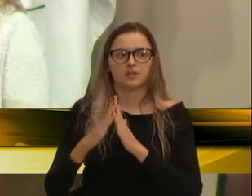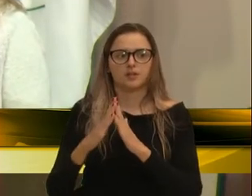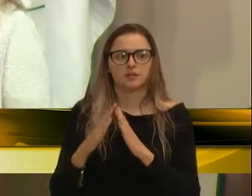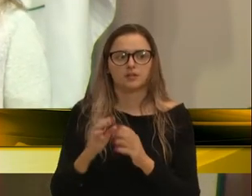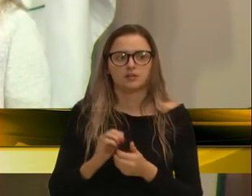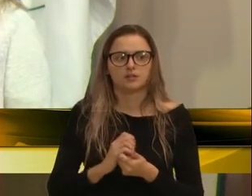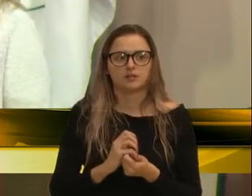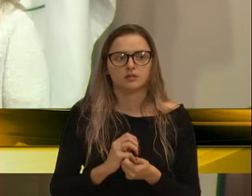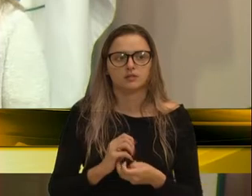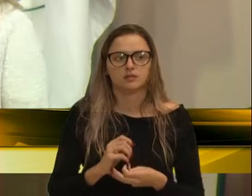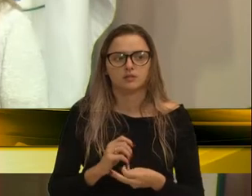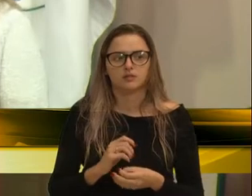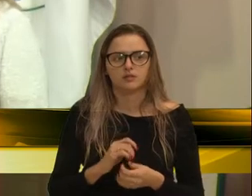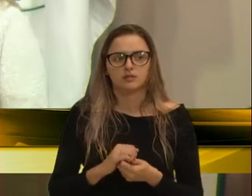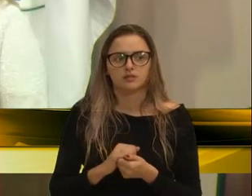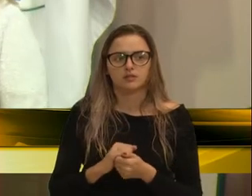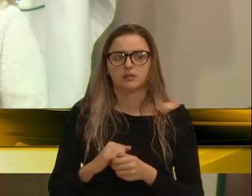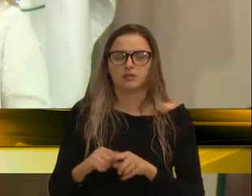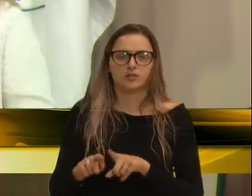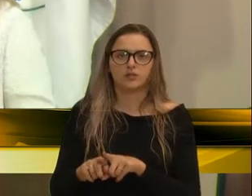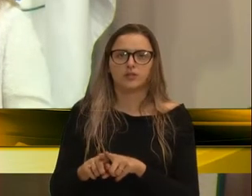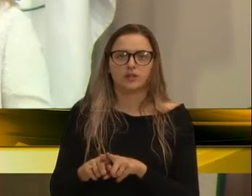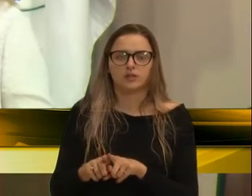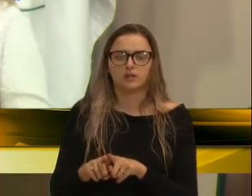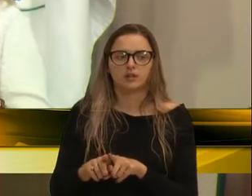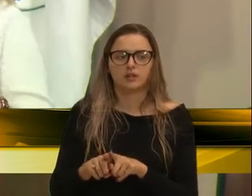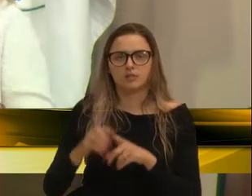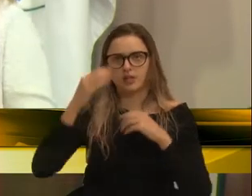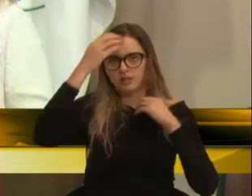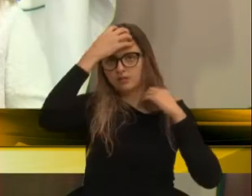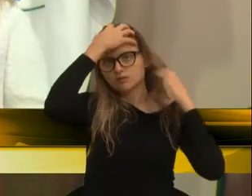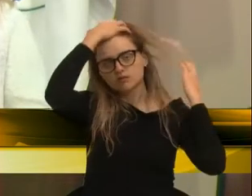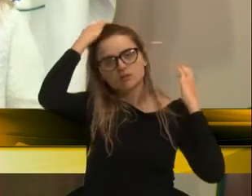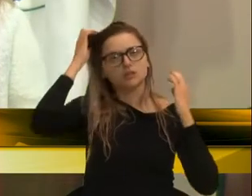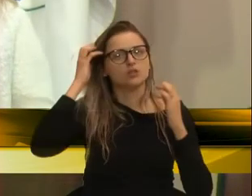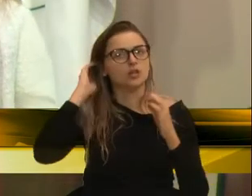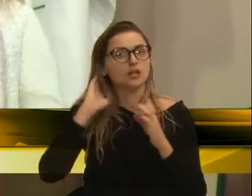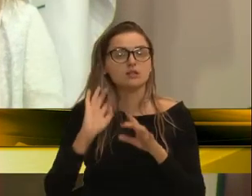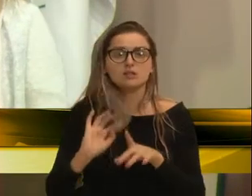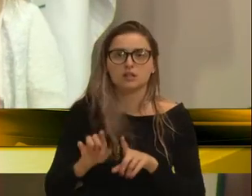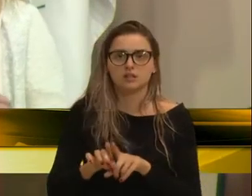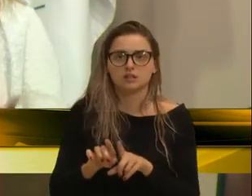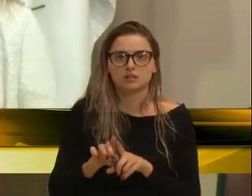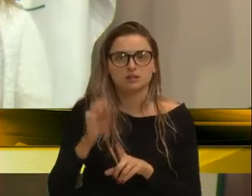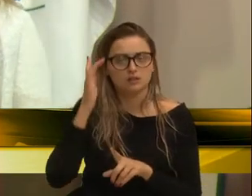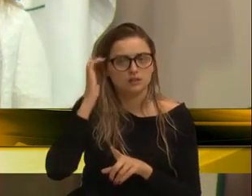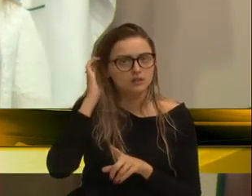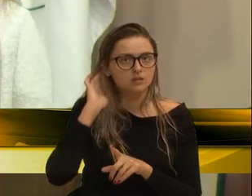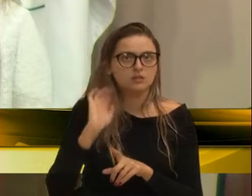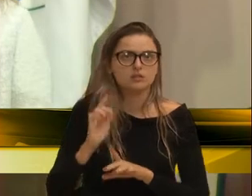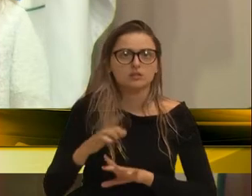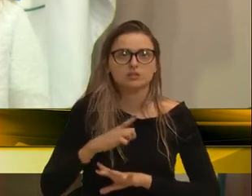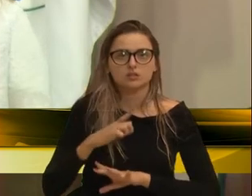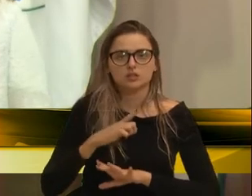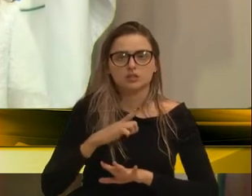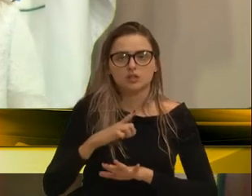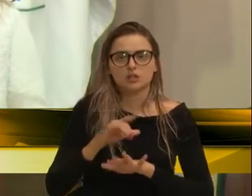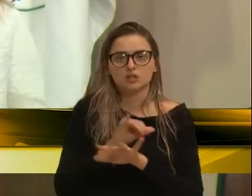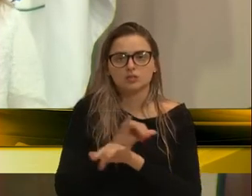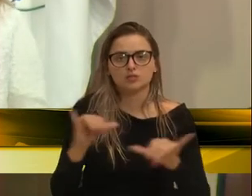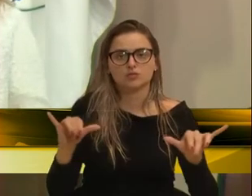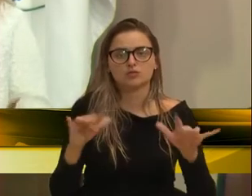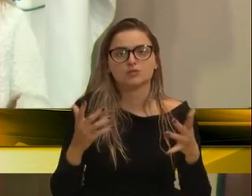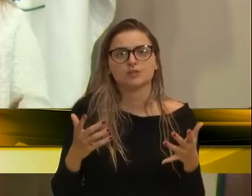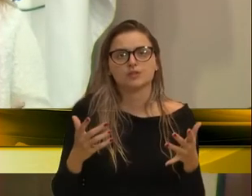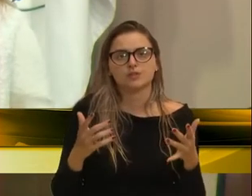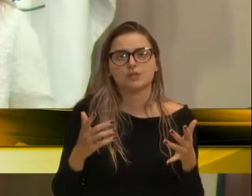mato, e ela não dá conta de fazer aquela imunização da casa em